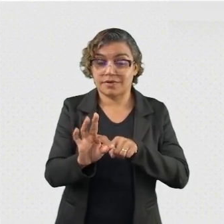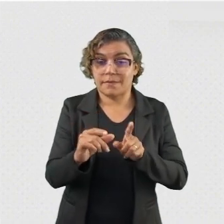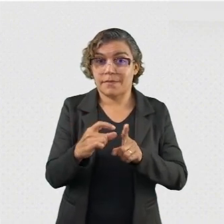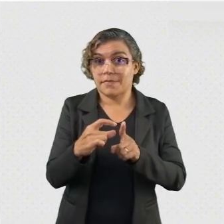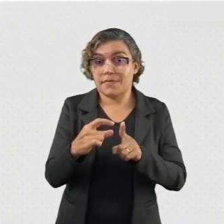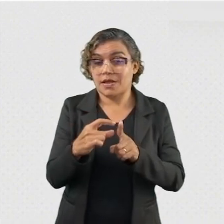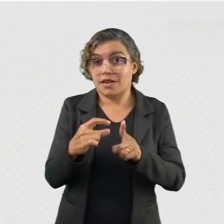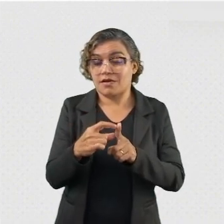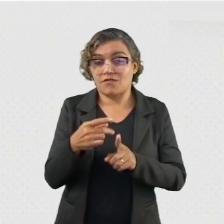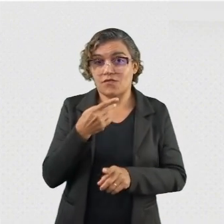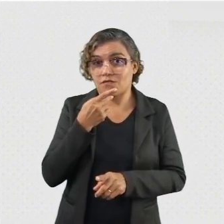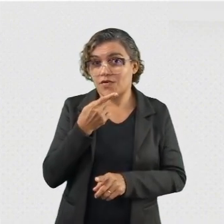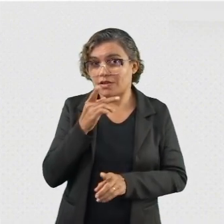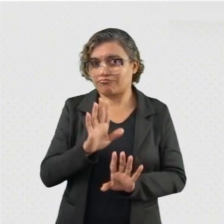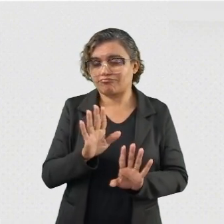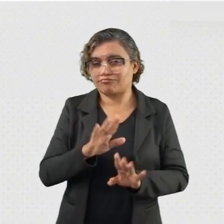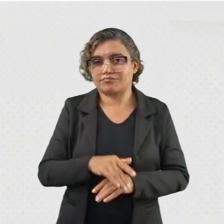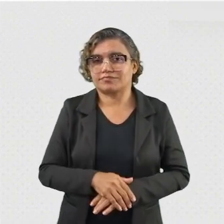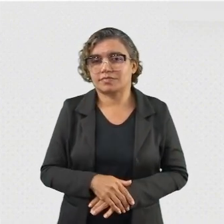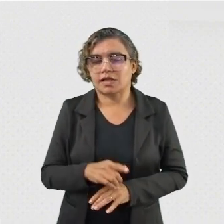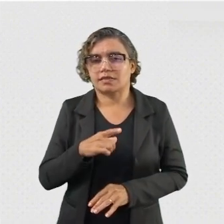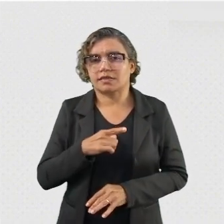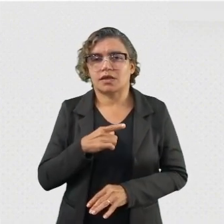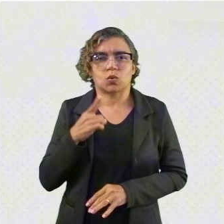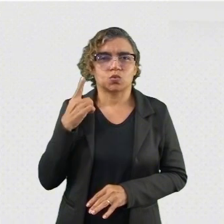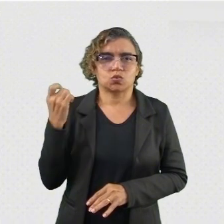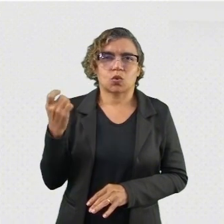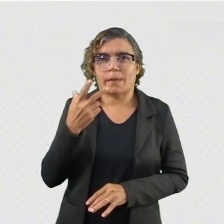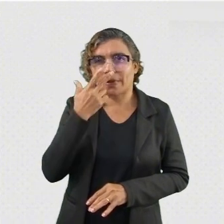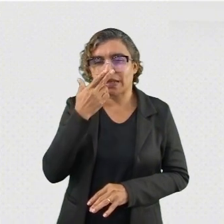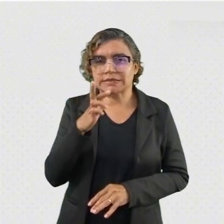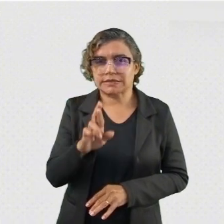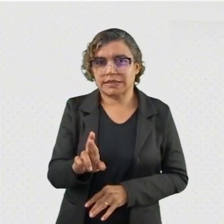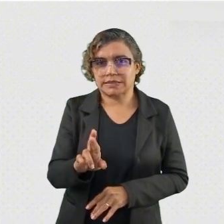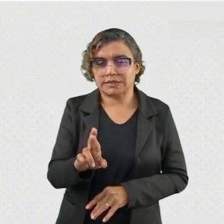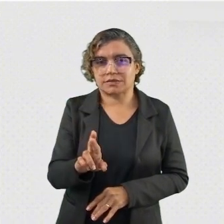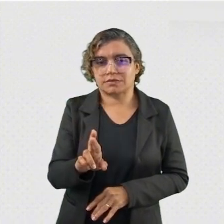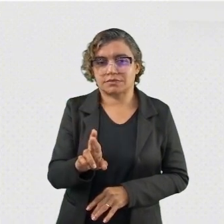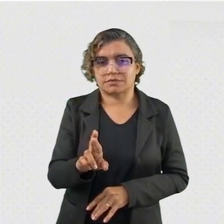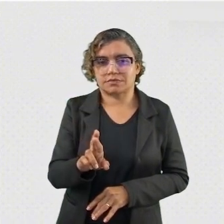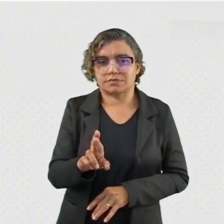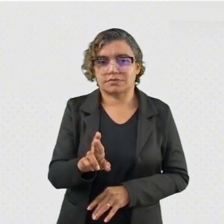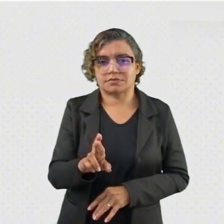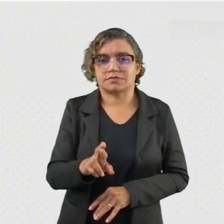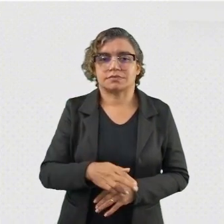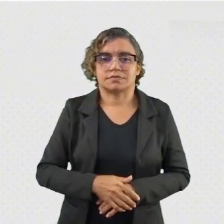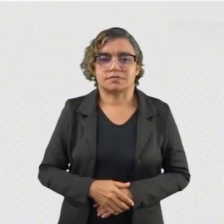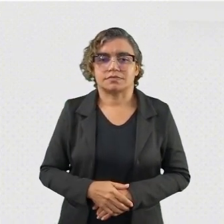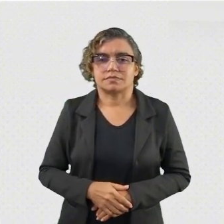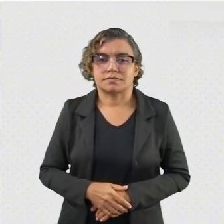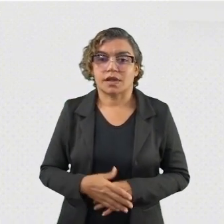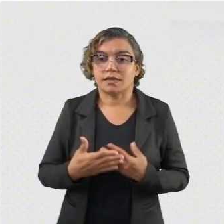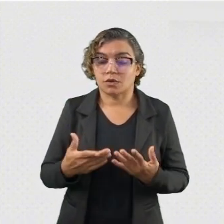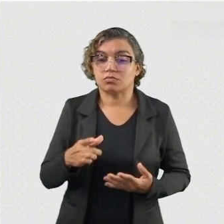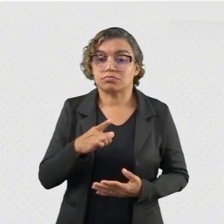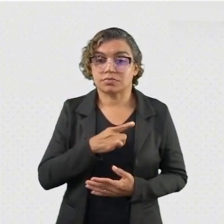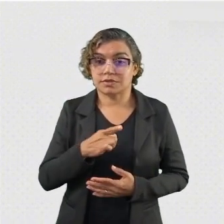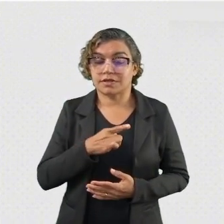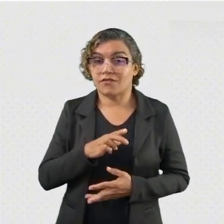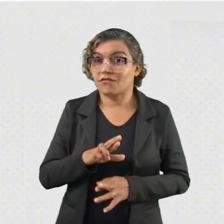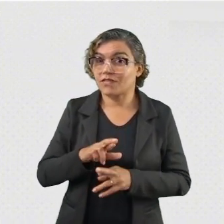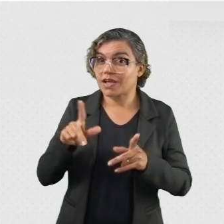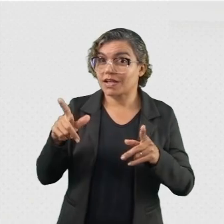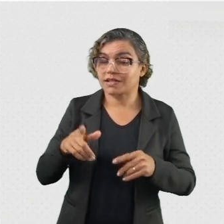ele não é pronunciado. Ele tem um som quase de R, water, tá? Então tem uma